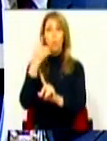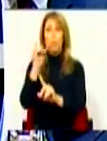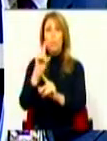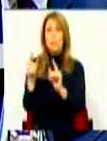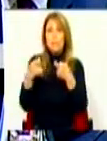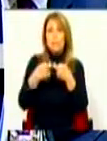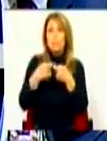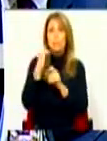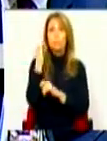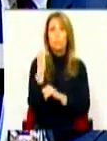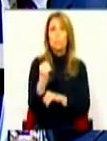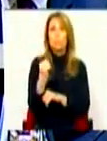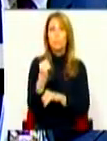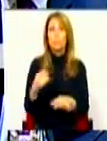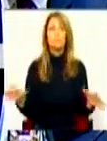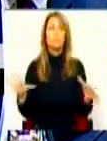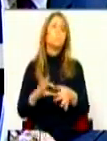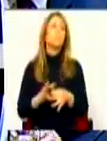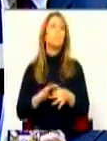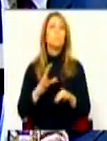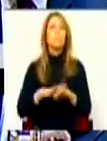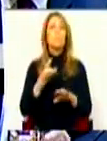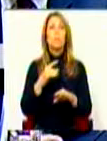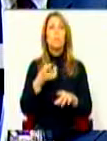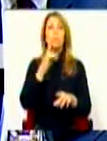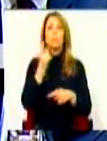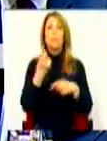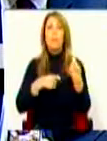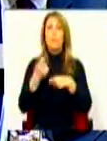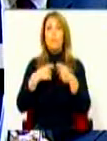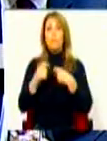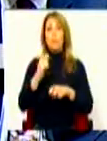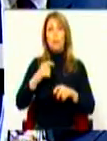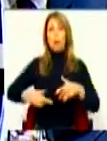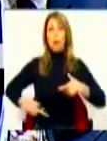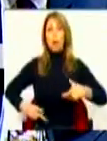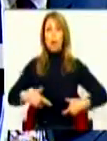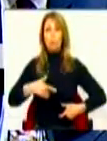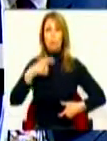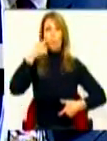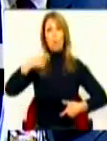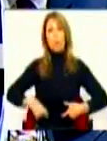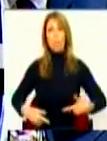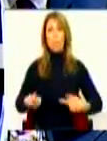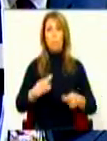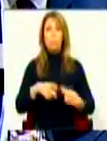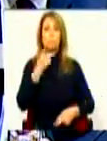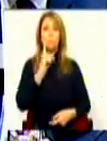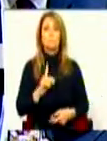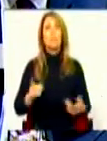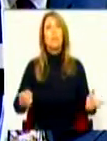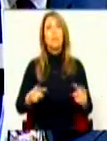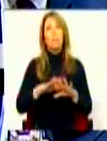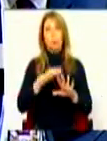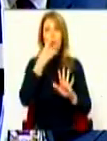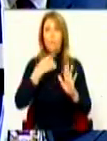crime relativamente ao tráfico de órgãos humanos. E é exatamente para contornar esta falha que agora